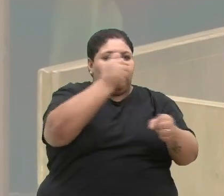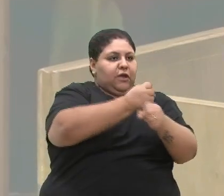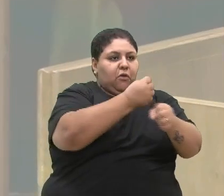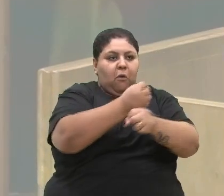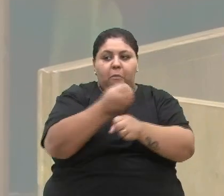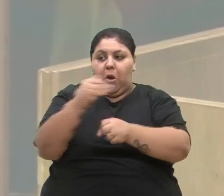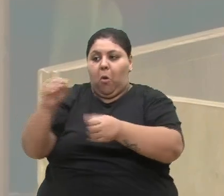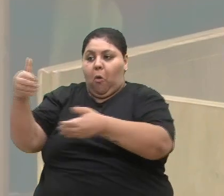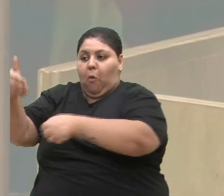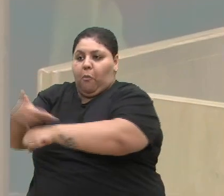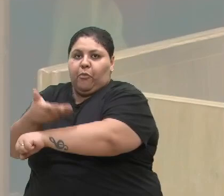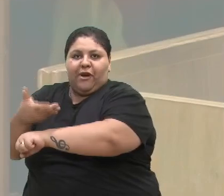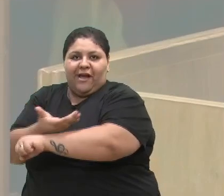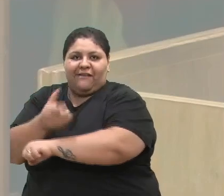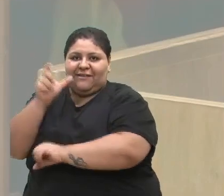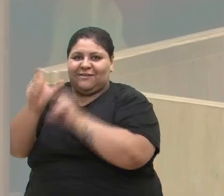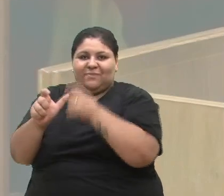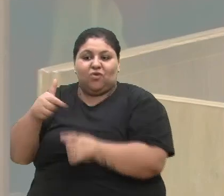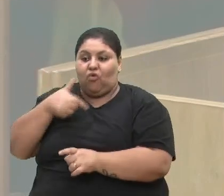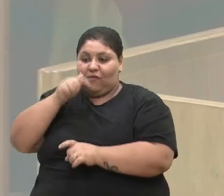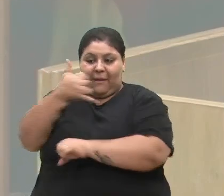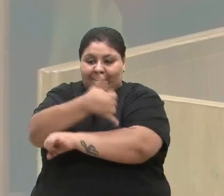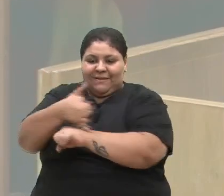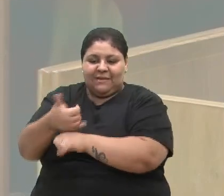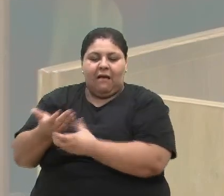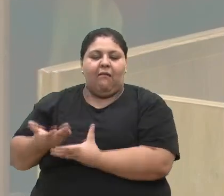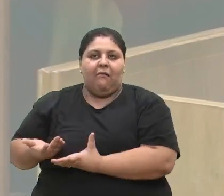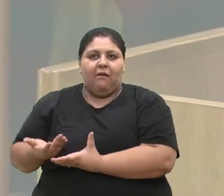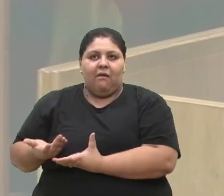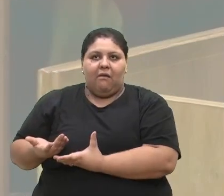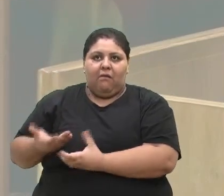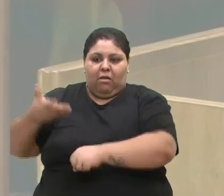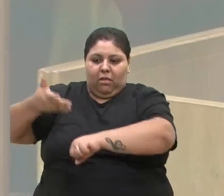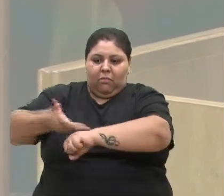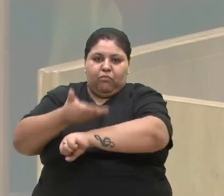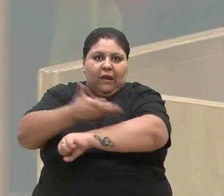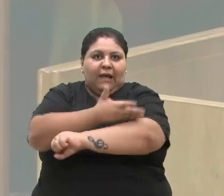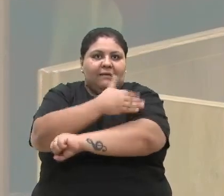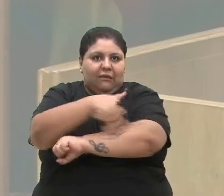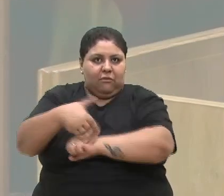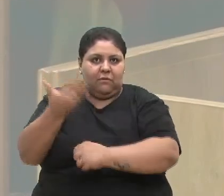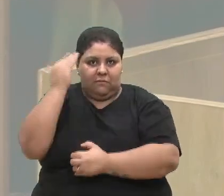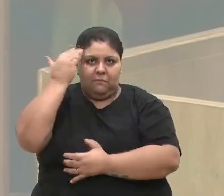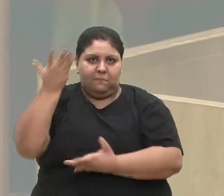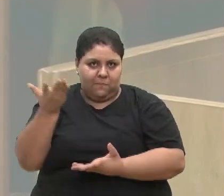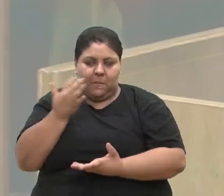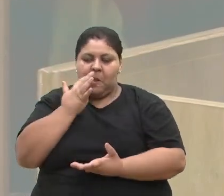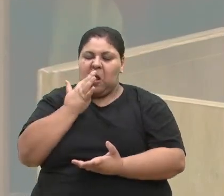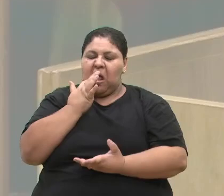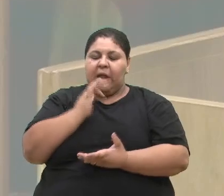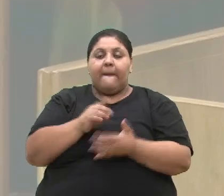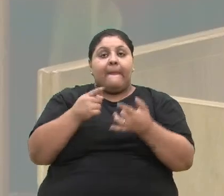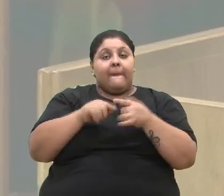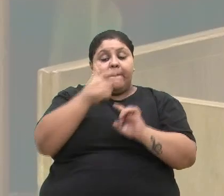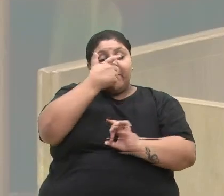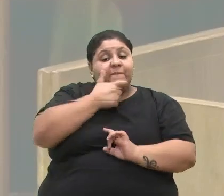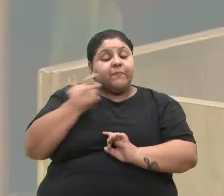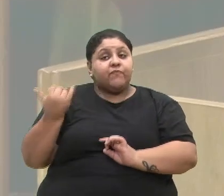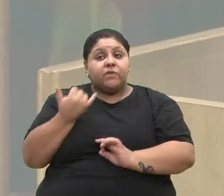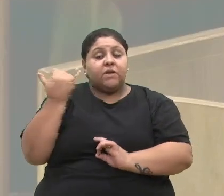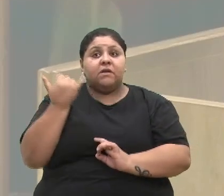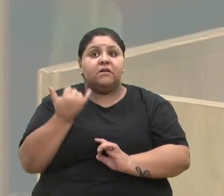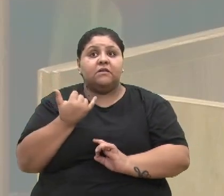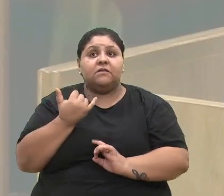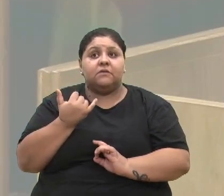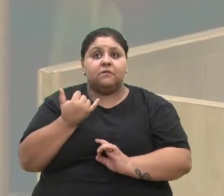buracos. Buracos que as pessoas não conseguem passar porque está esburacadas as ruas. Mas eu acho muito importante